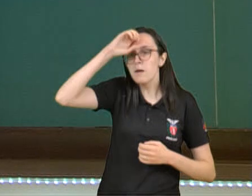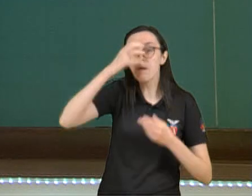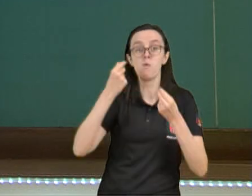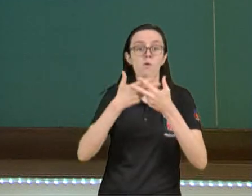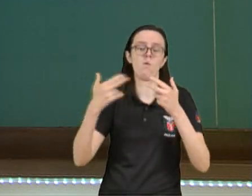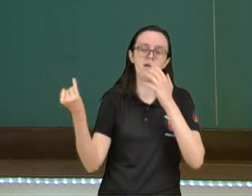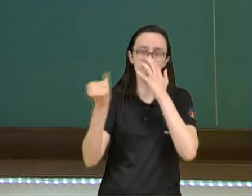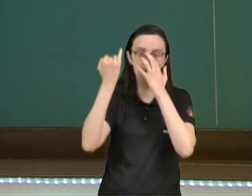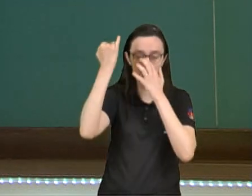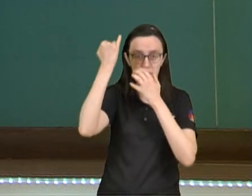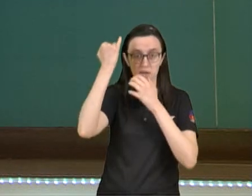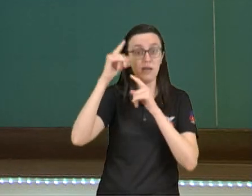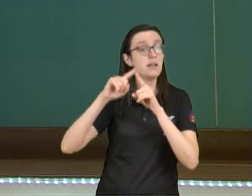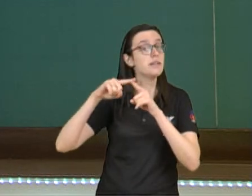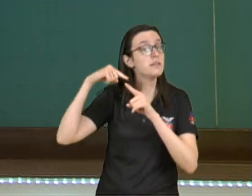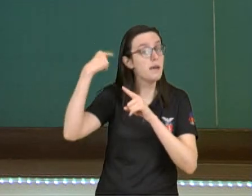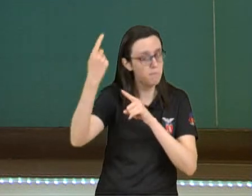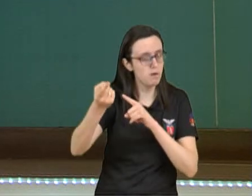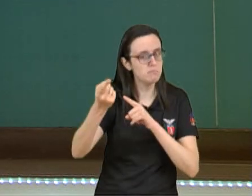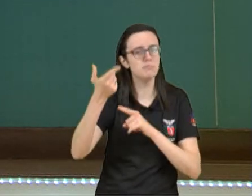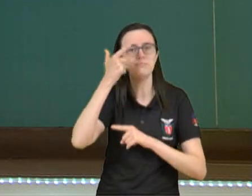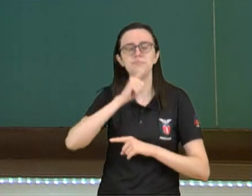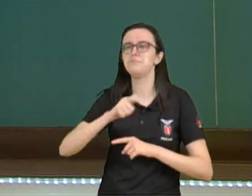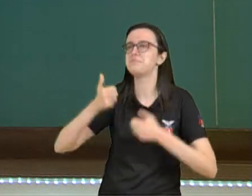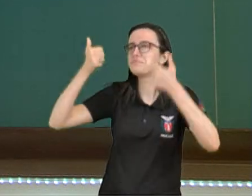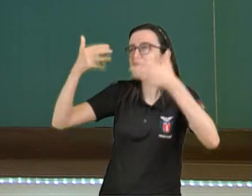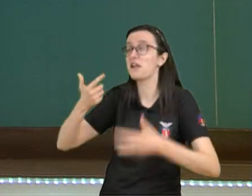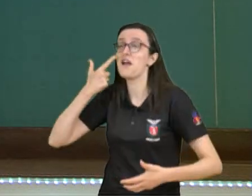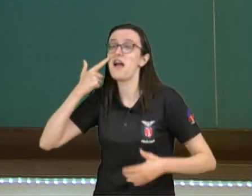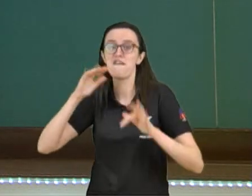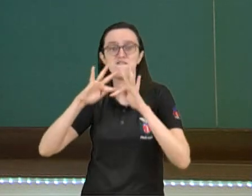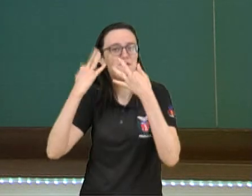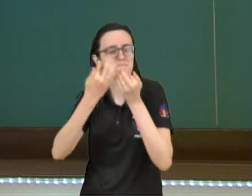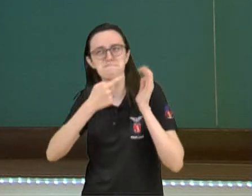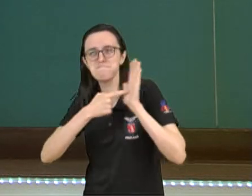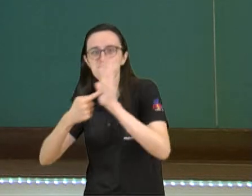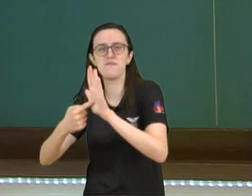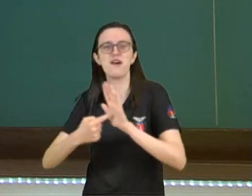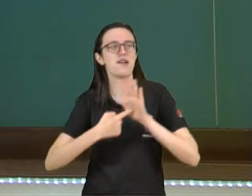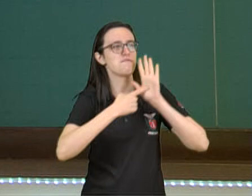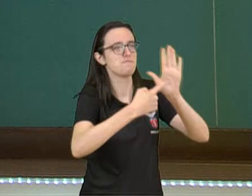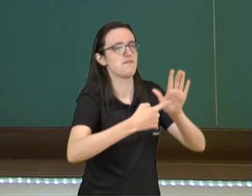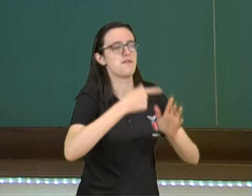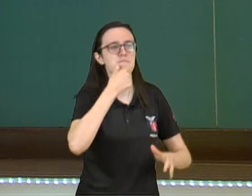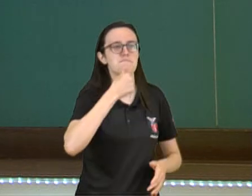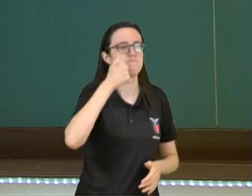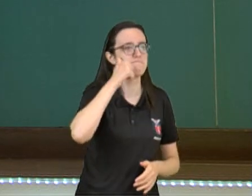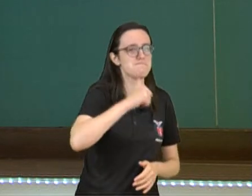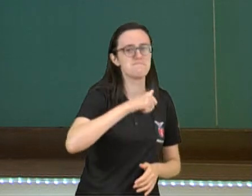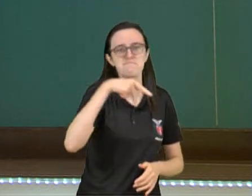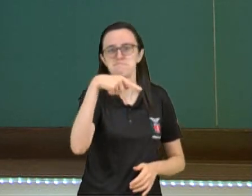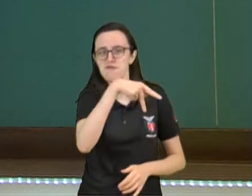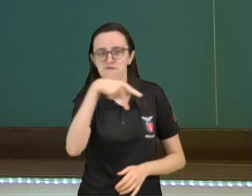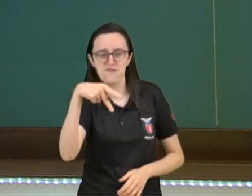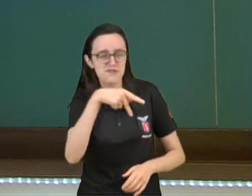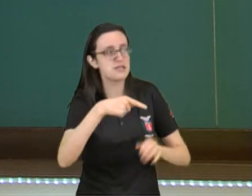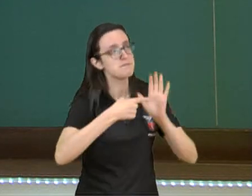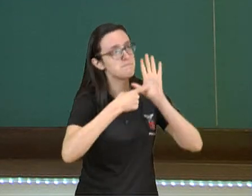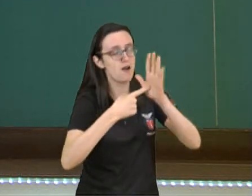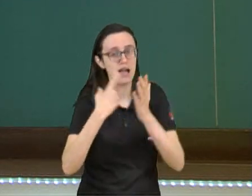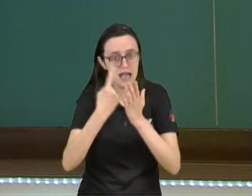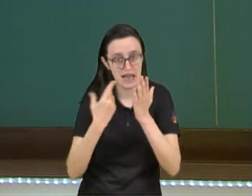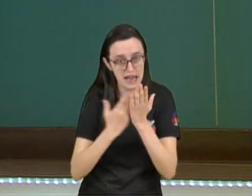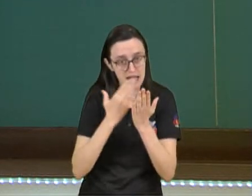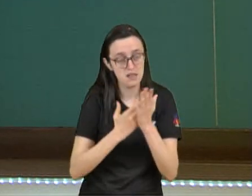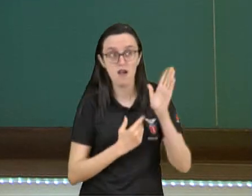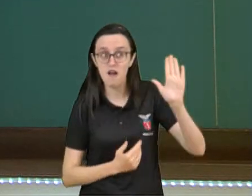coisas importantes. E depois contar para sua família, contar para o professor, contar para a professora, mostrar o caderno para